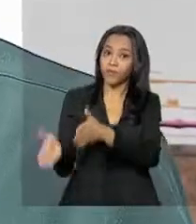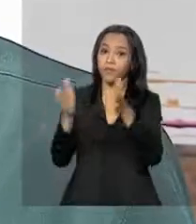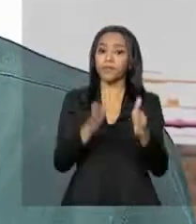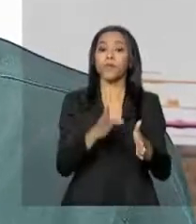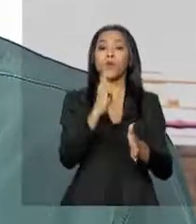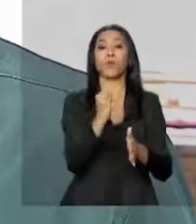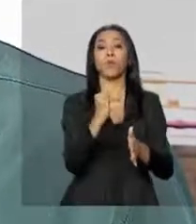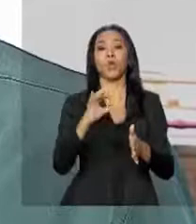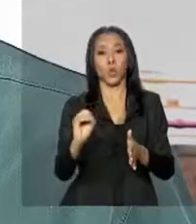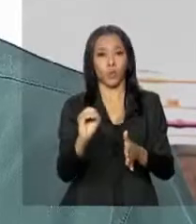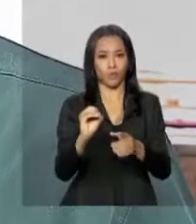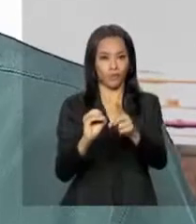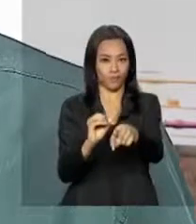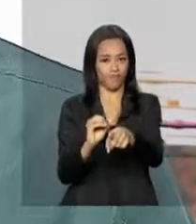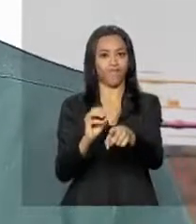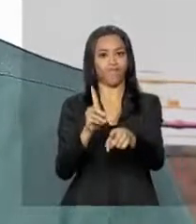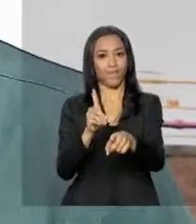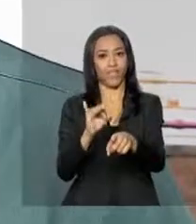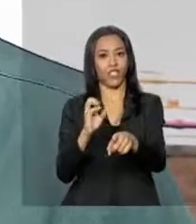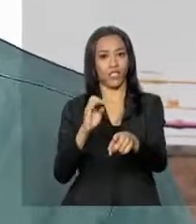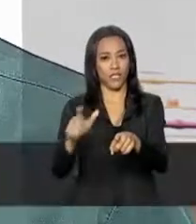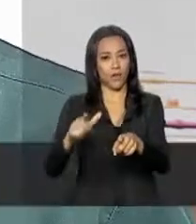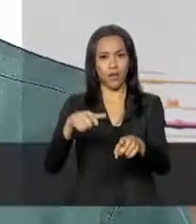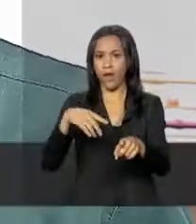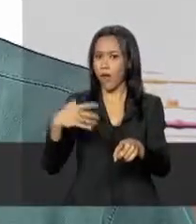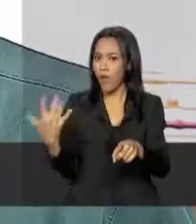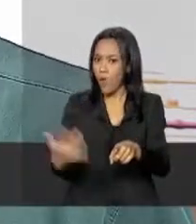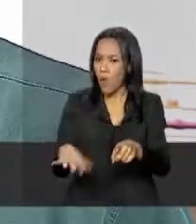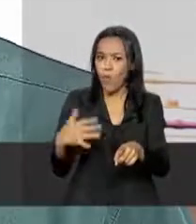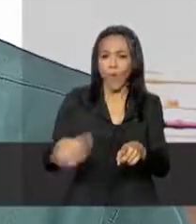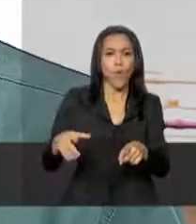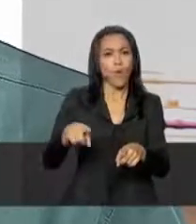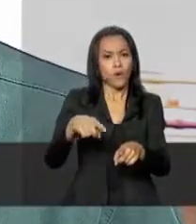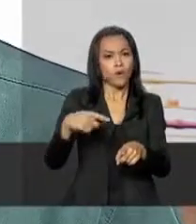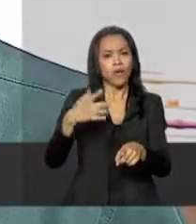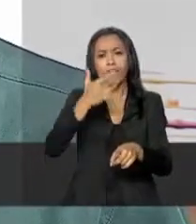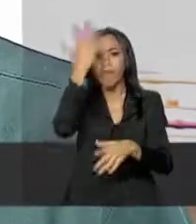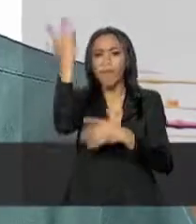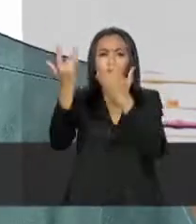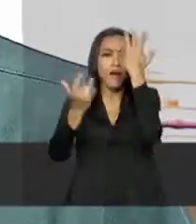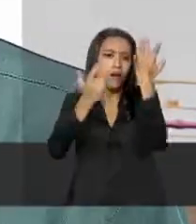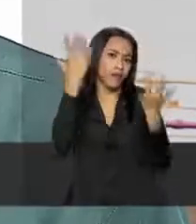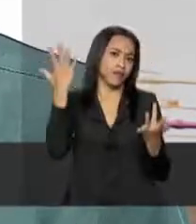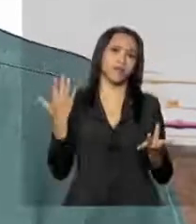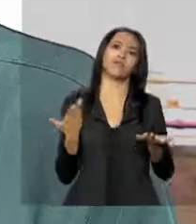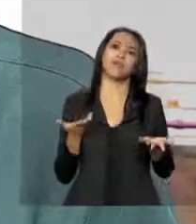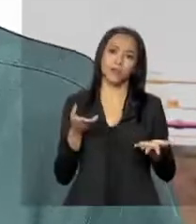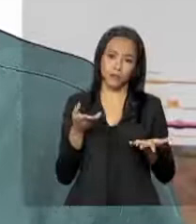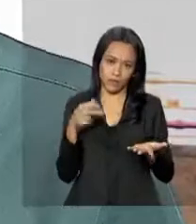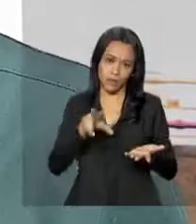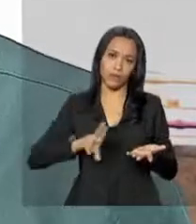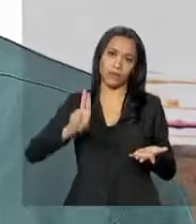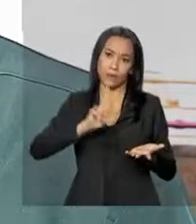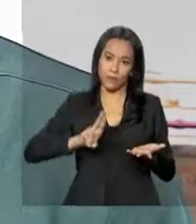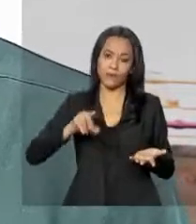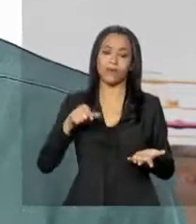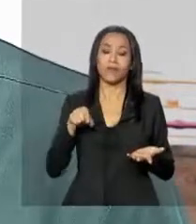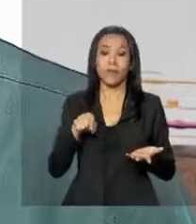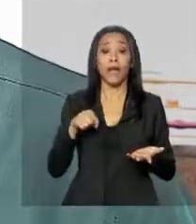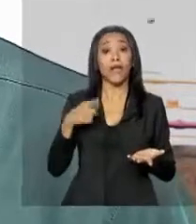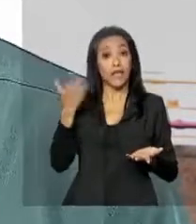a bola da vez hoje, para o transporte, a questão de logística, a viabilidade aí. E com isso